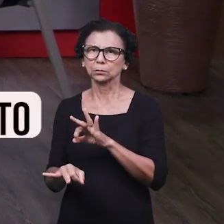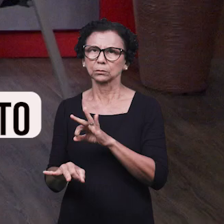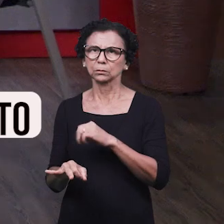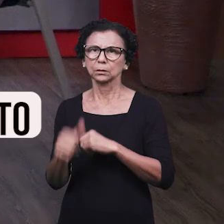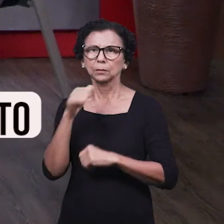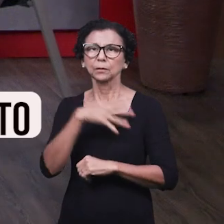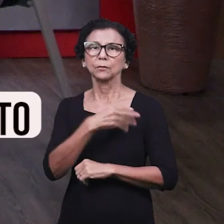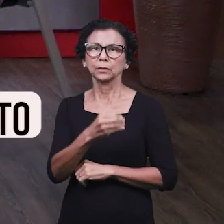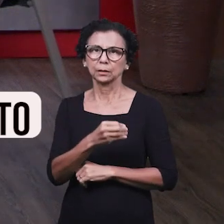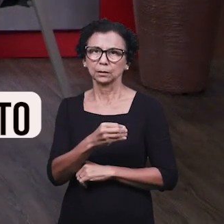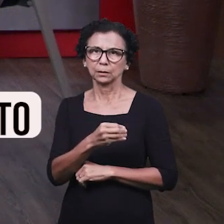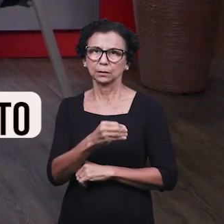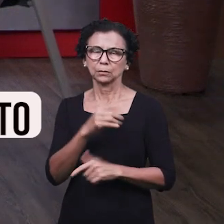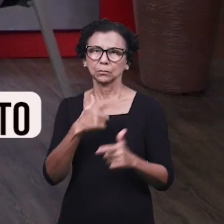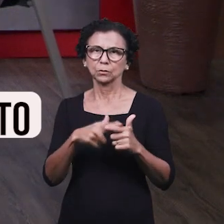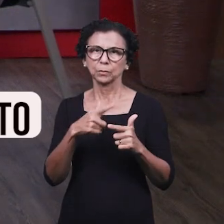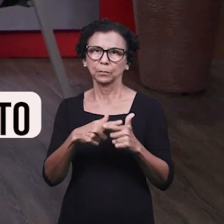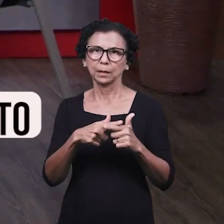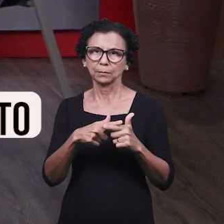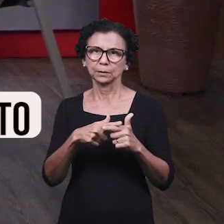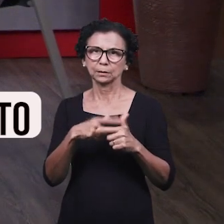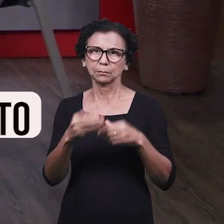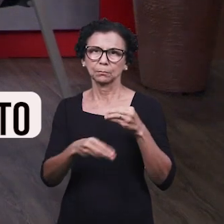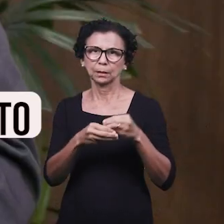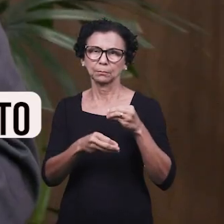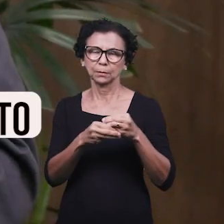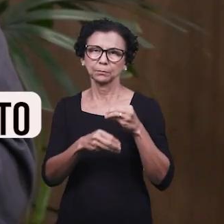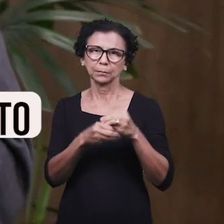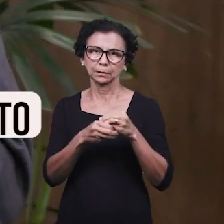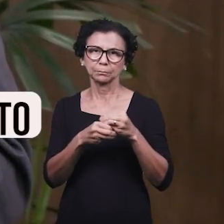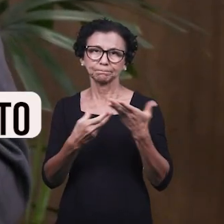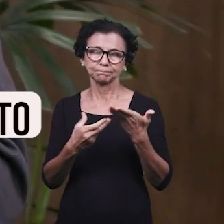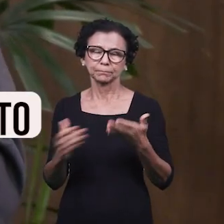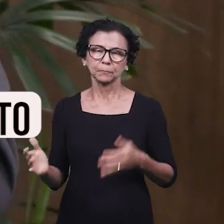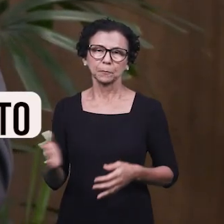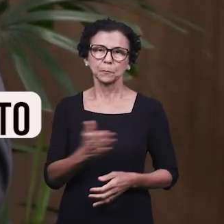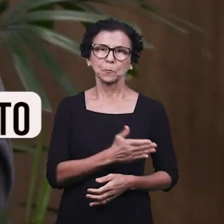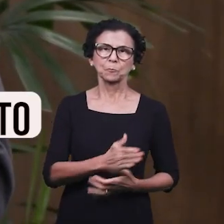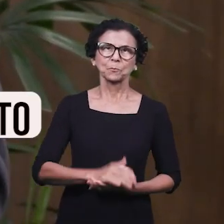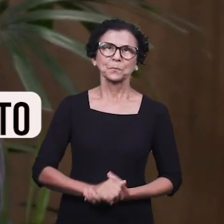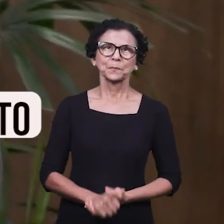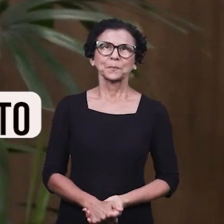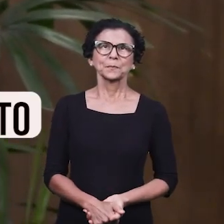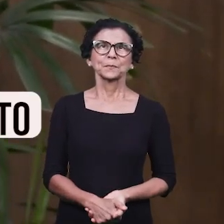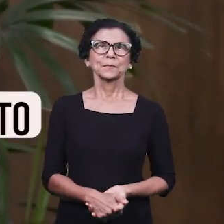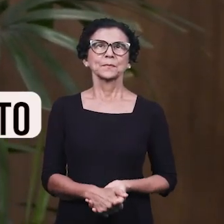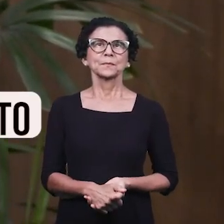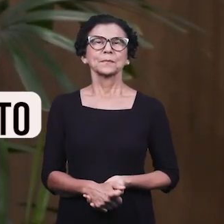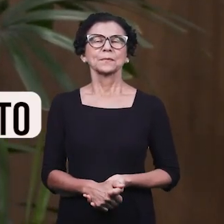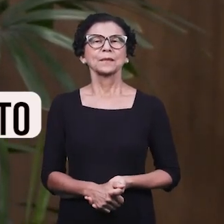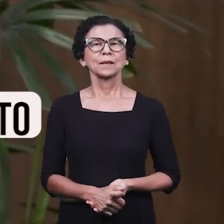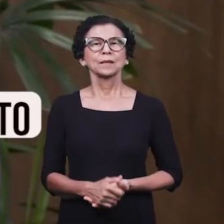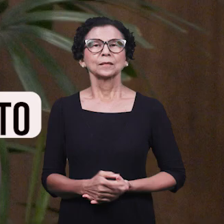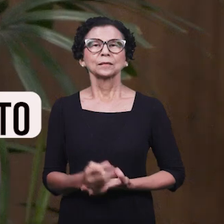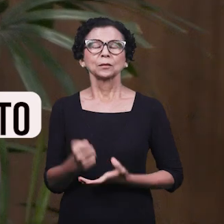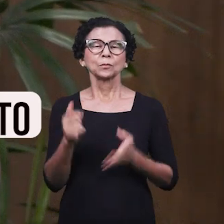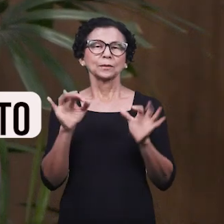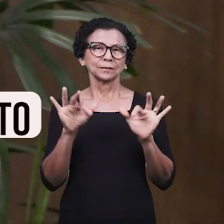verdade. Davina, agora aqui já estamos para o nosso encerramento,